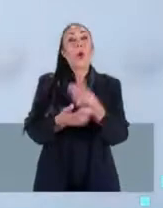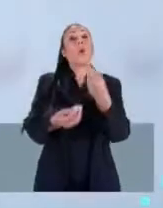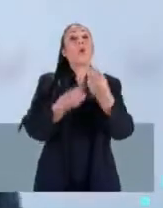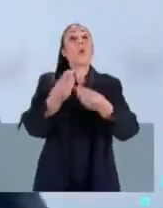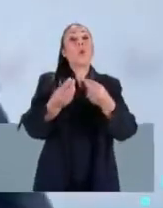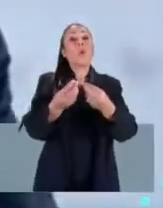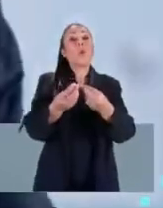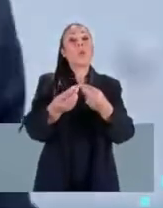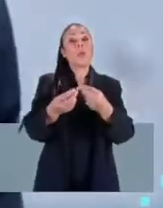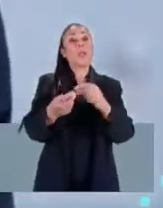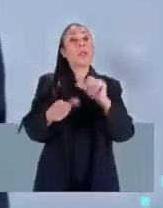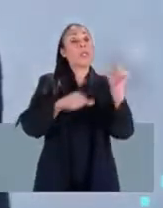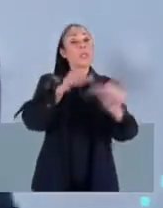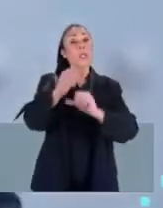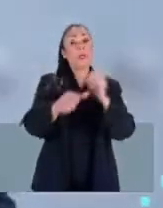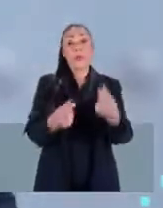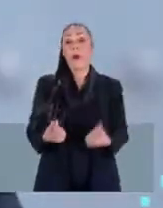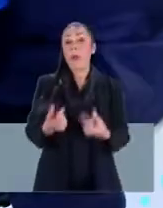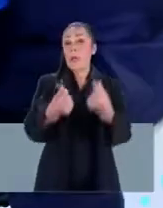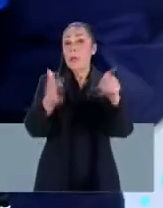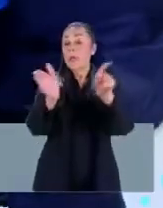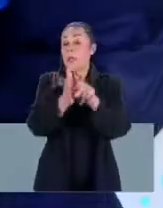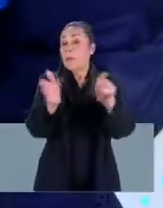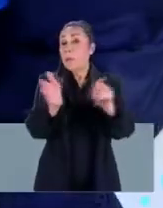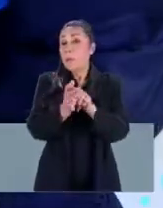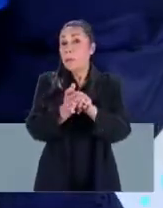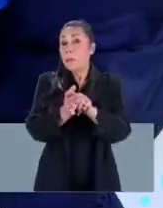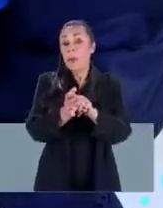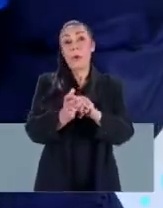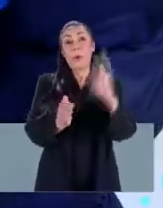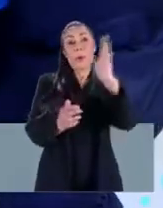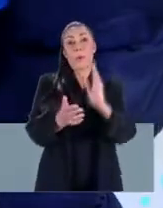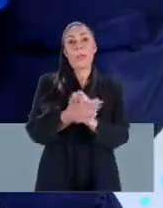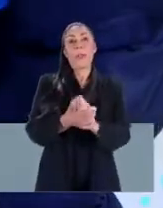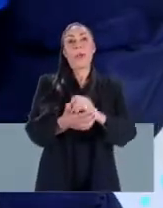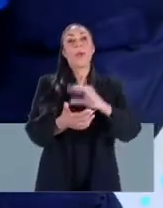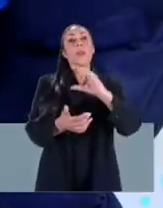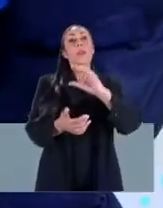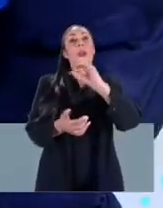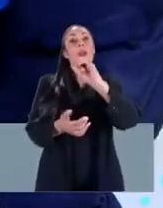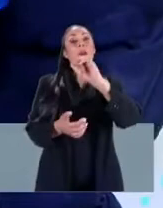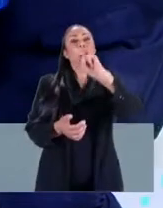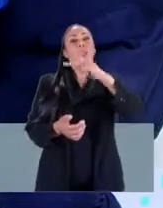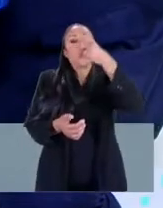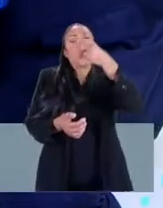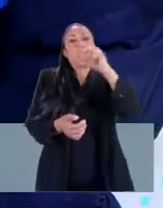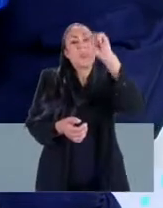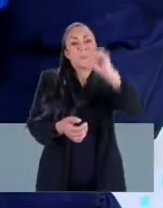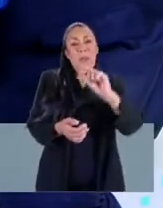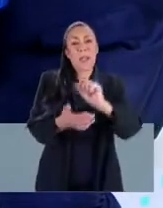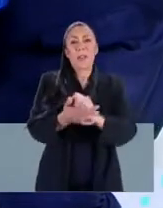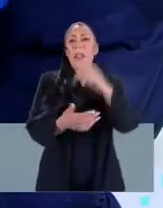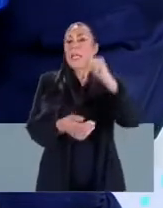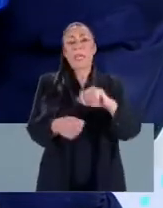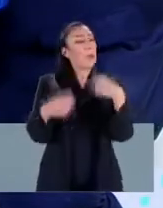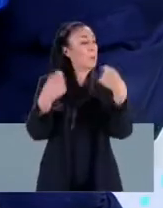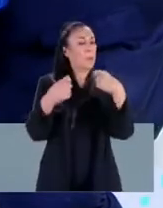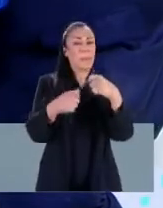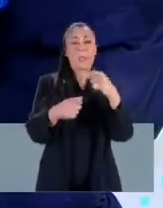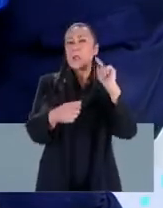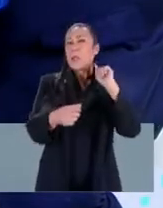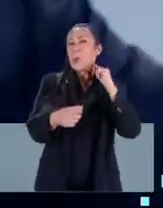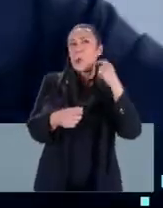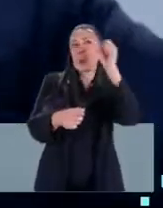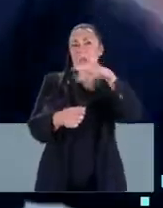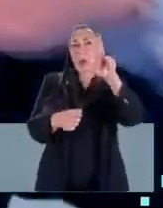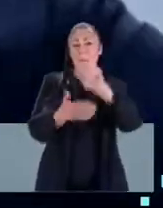Brasil. A gente ter uma agricultura de baixo carbono é uma riqueza para o Brasil. Ninguém precisa poluir. Você não precisa